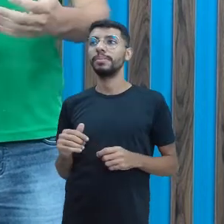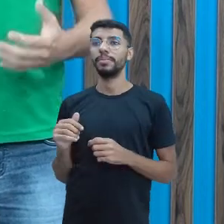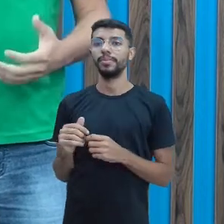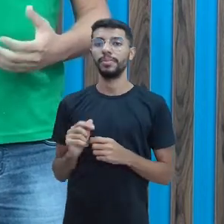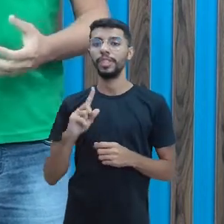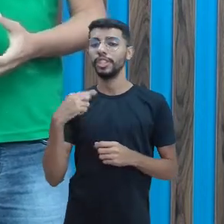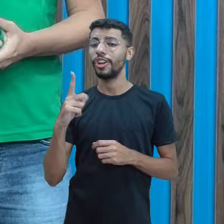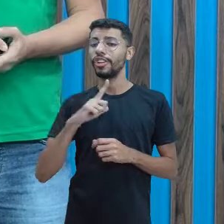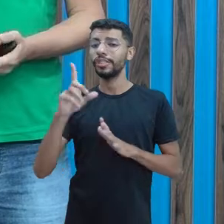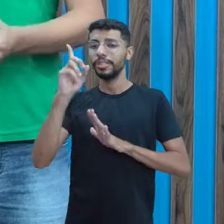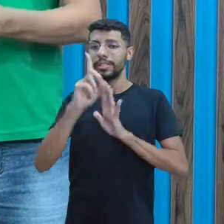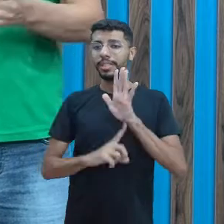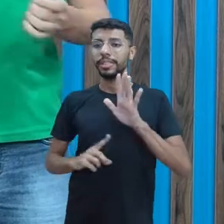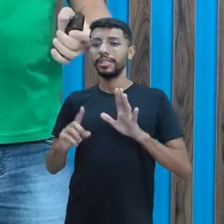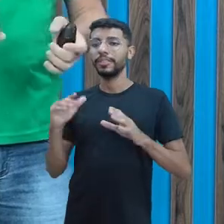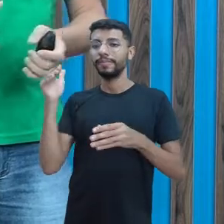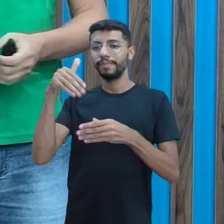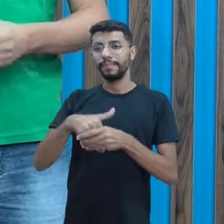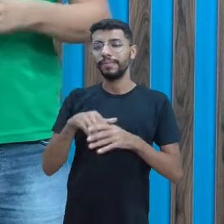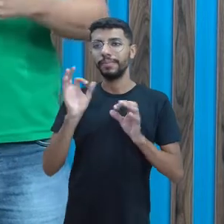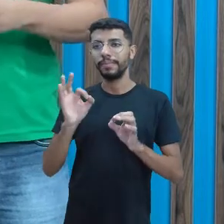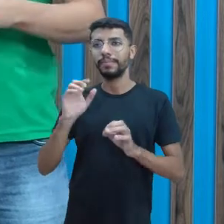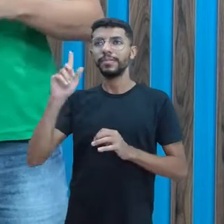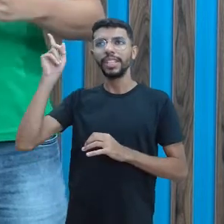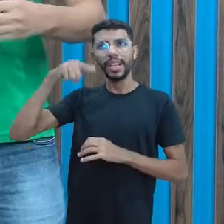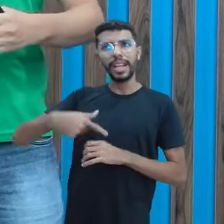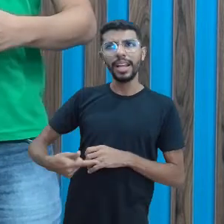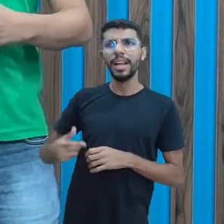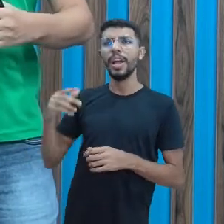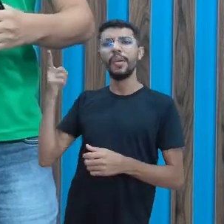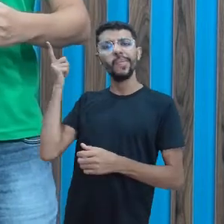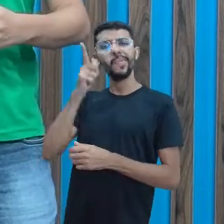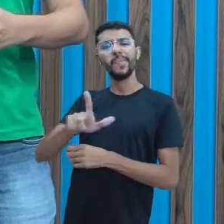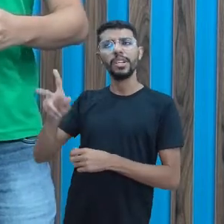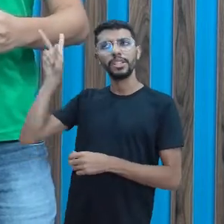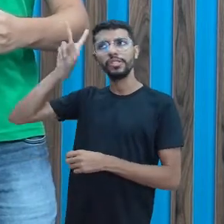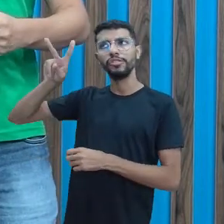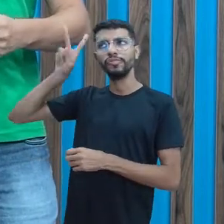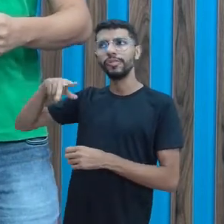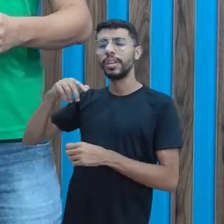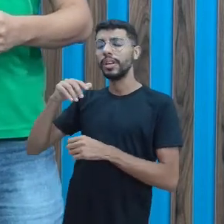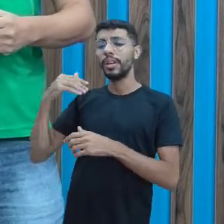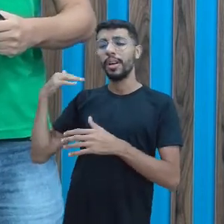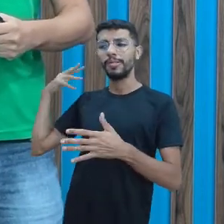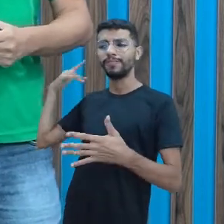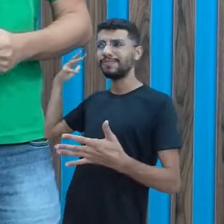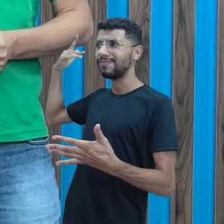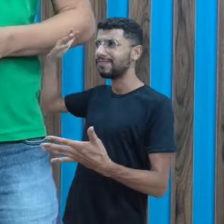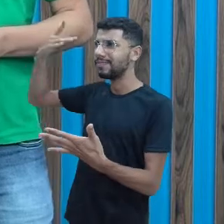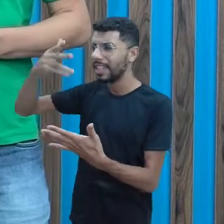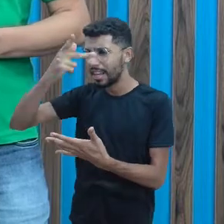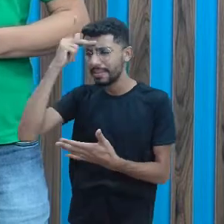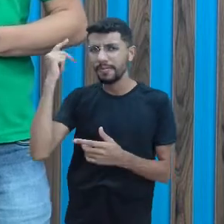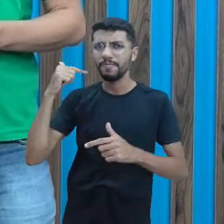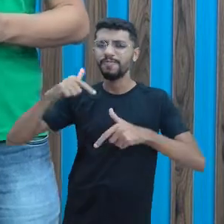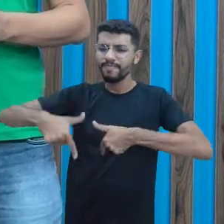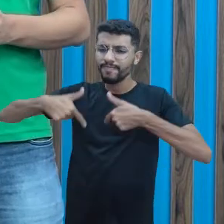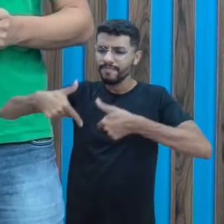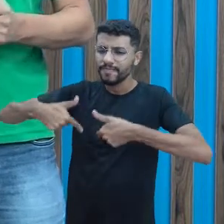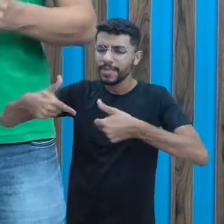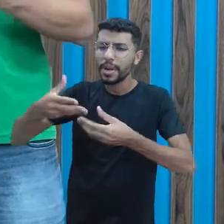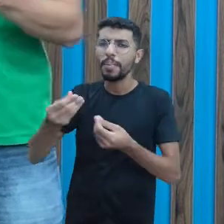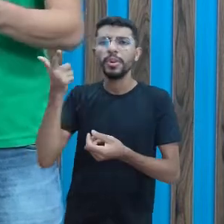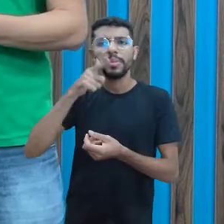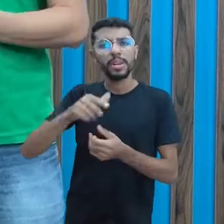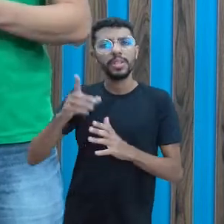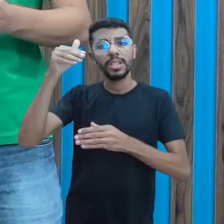temos o direito de votar. Isso foi uma conquista histórica. Ao longo da história, os trabalhadores lutaram muito para que possam escolher seus representantes. E você pode